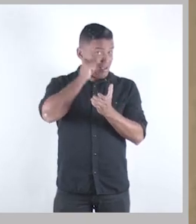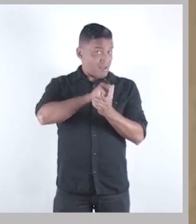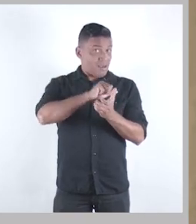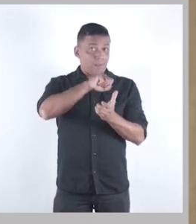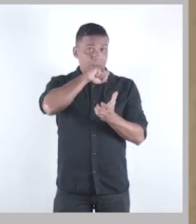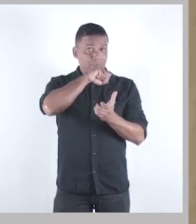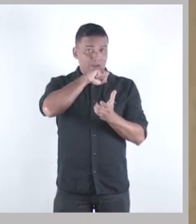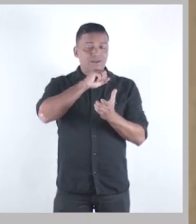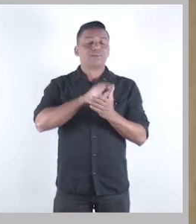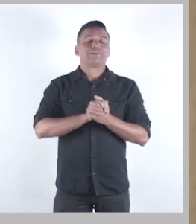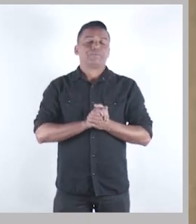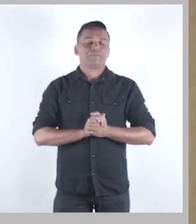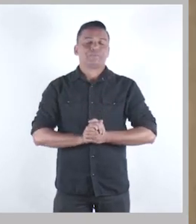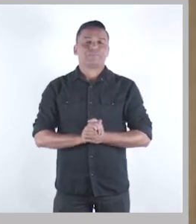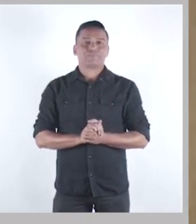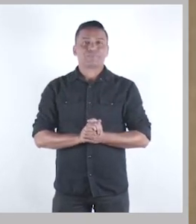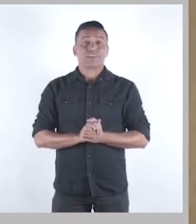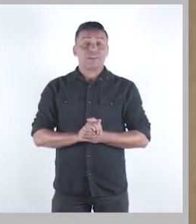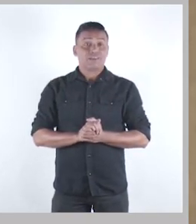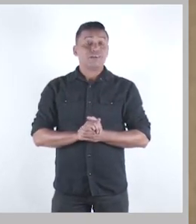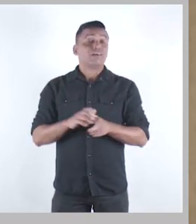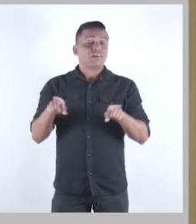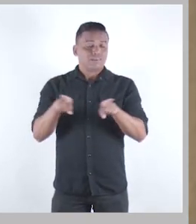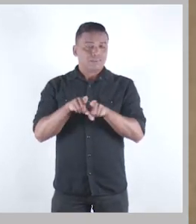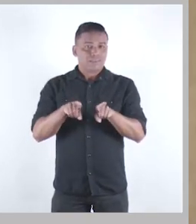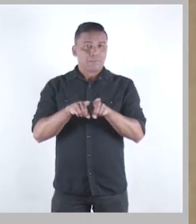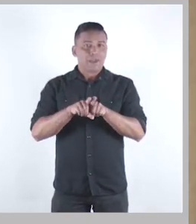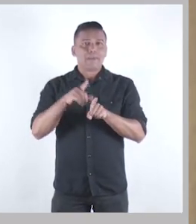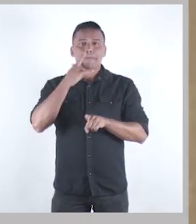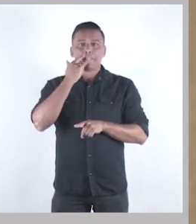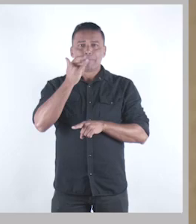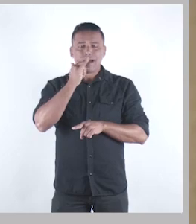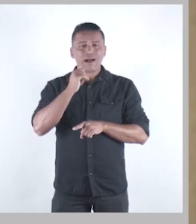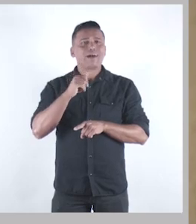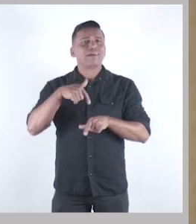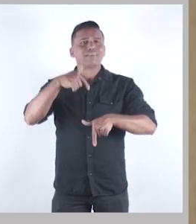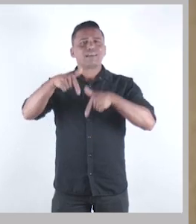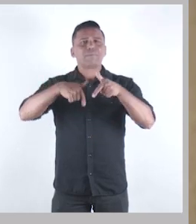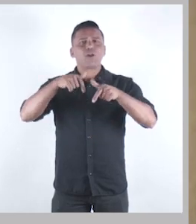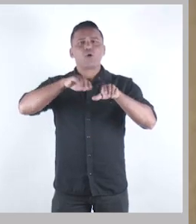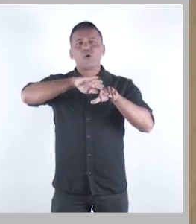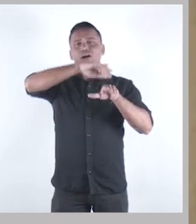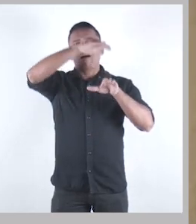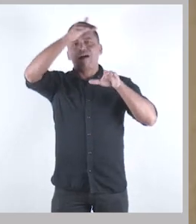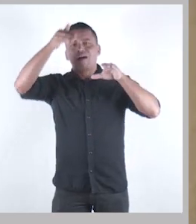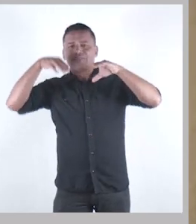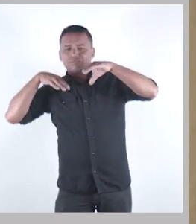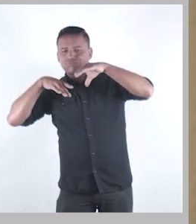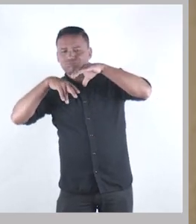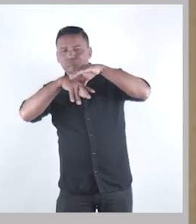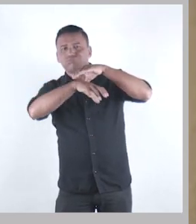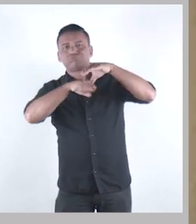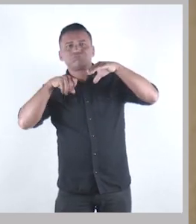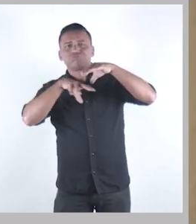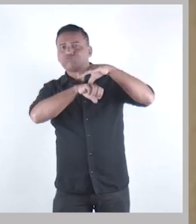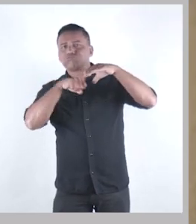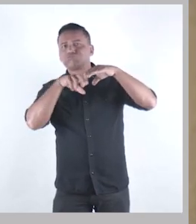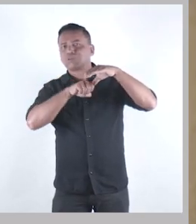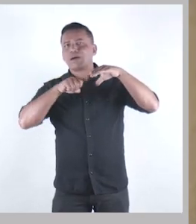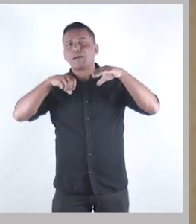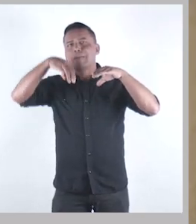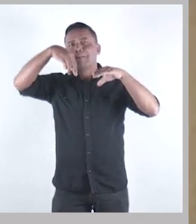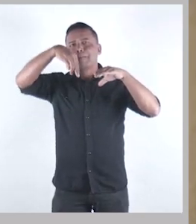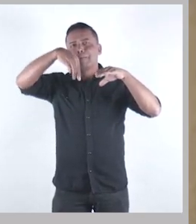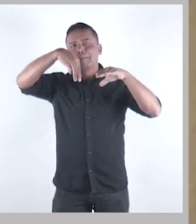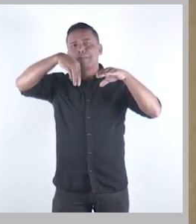com aquela que deveria ser a nossa mãe, ele foi também mineiro na África do Sul, como trabalhador migrante. Por pouco tempo, ele foi trabalhar